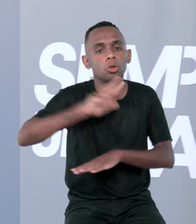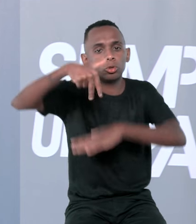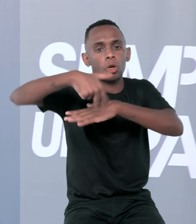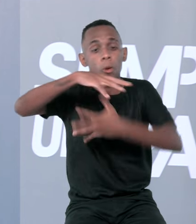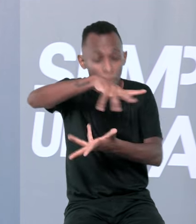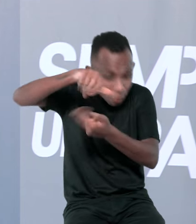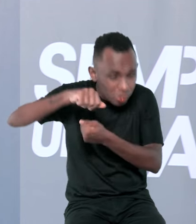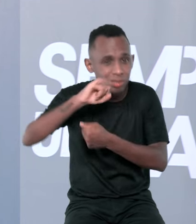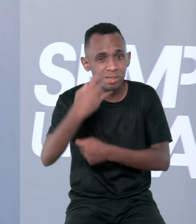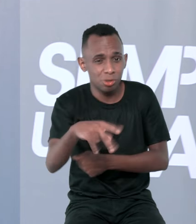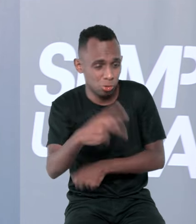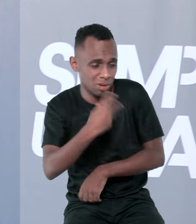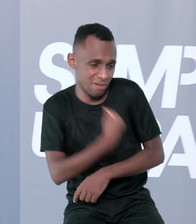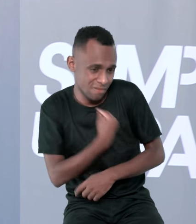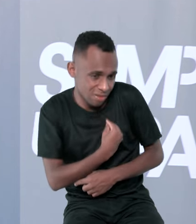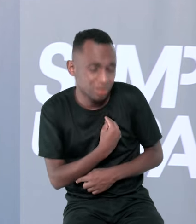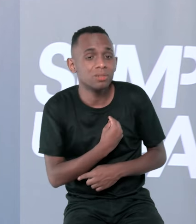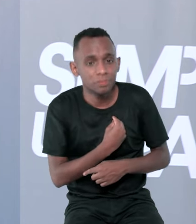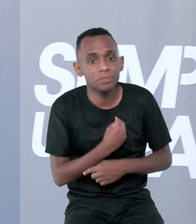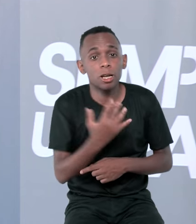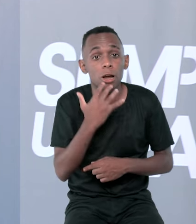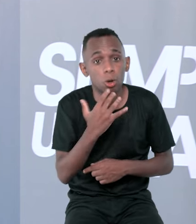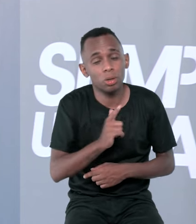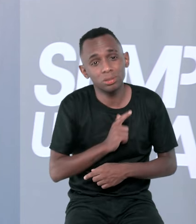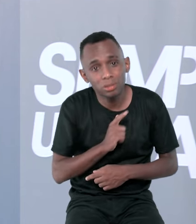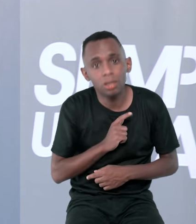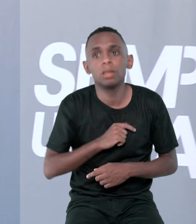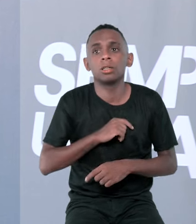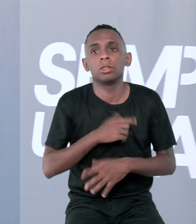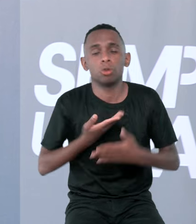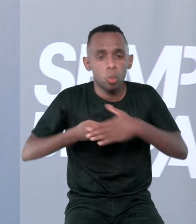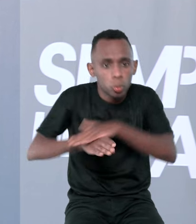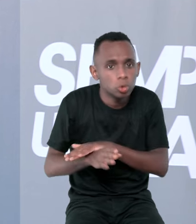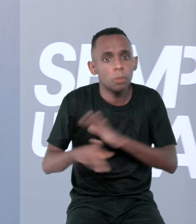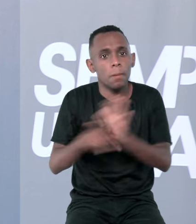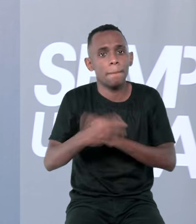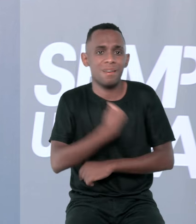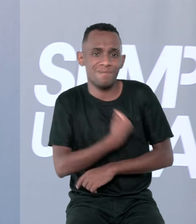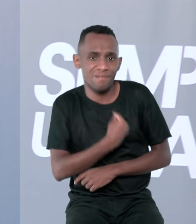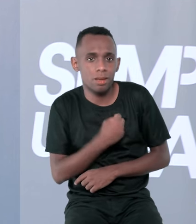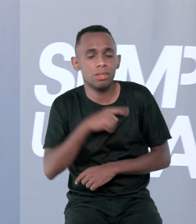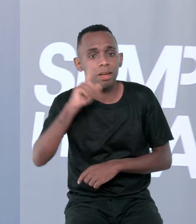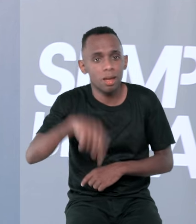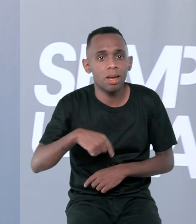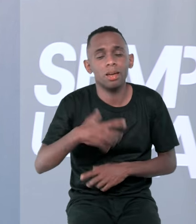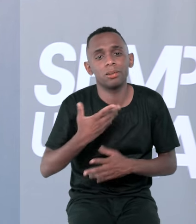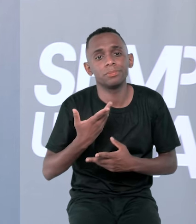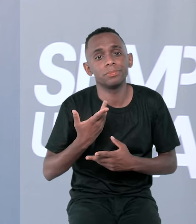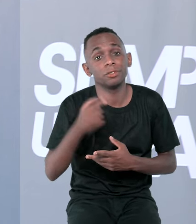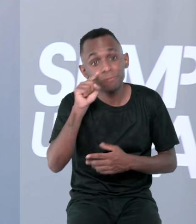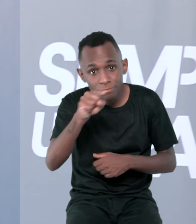mais que sua vida seja medida pela cor, por mais que suas atitudes e modos de viver estejam sob esse domínio,